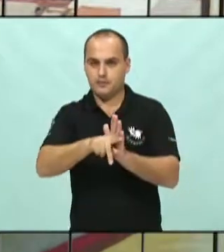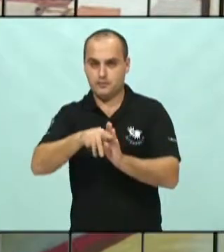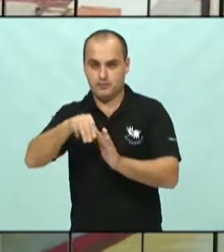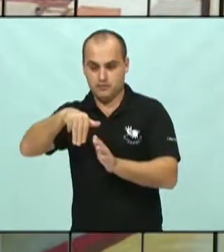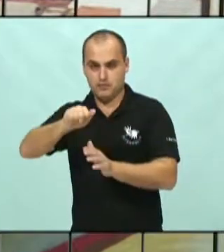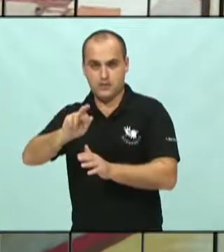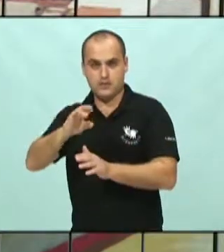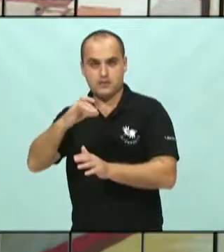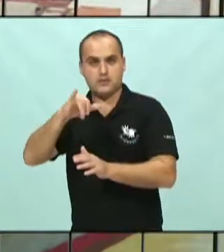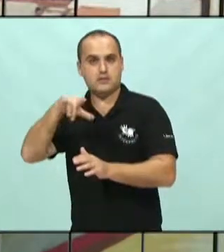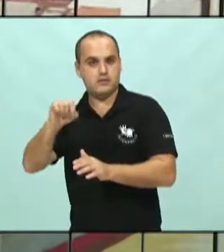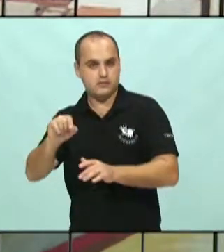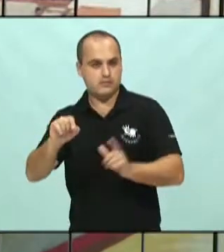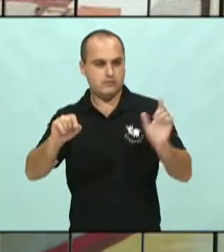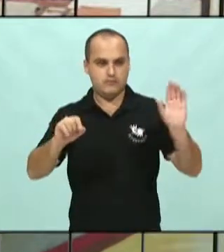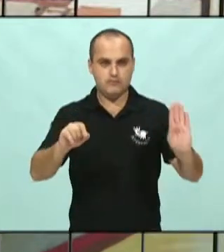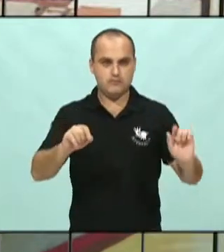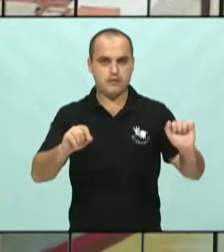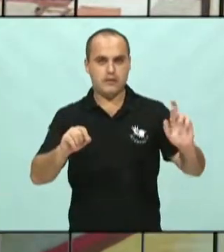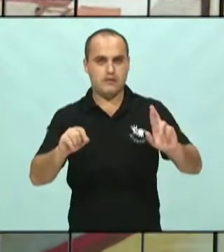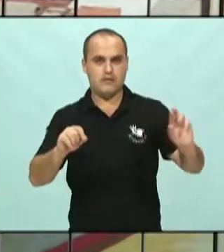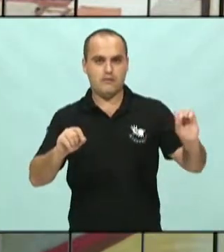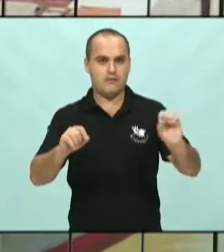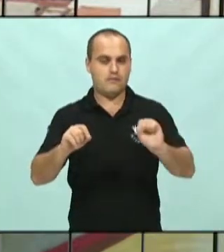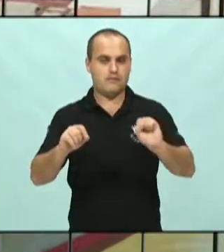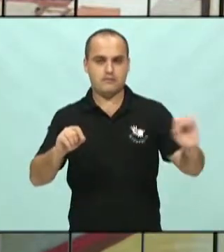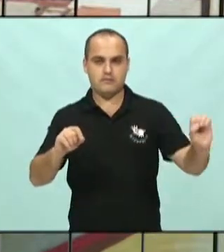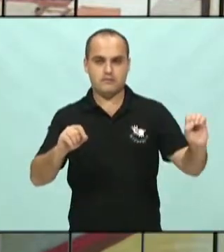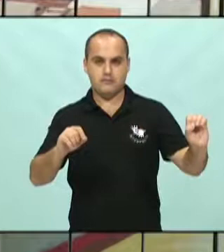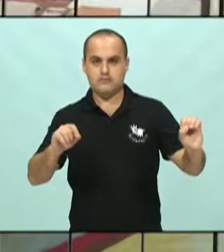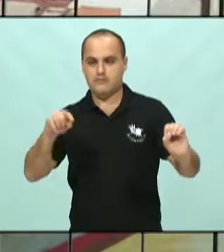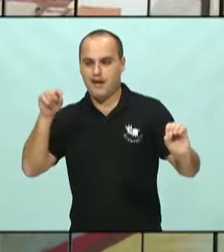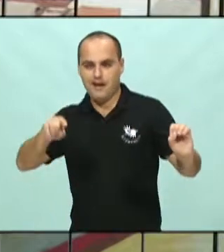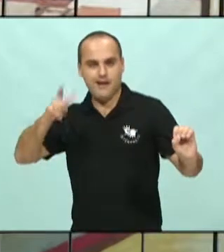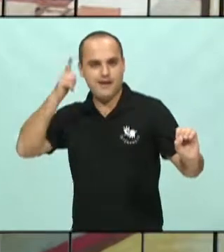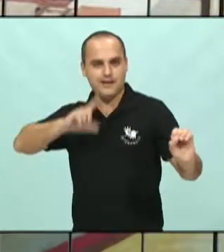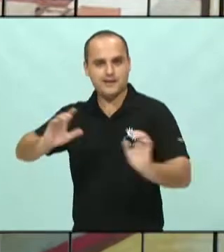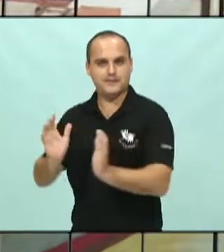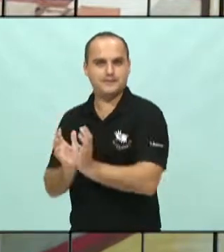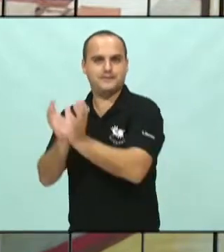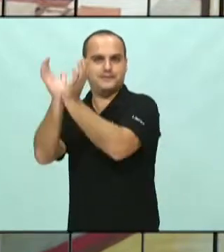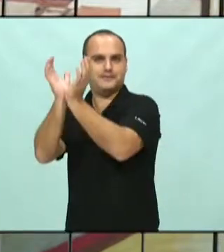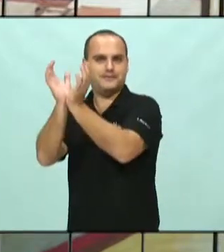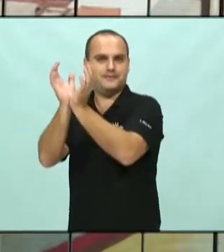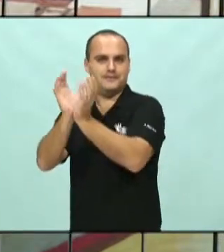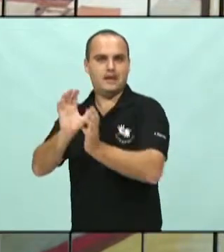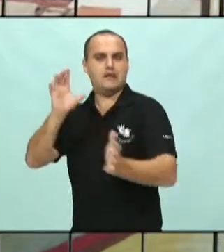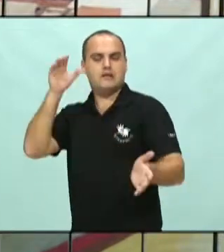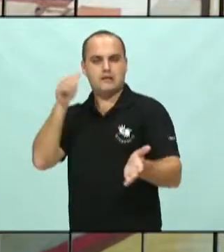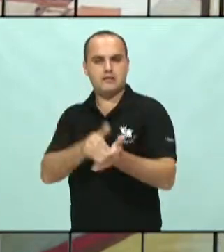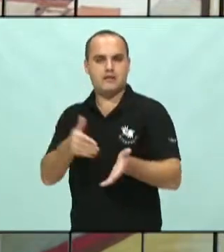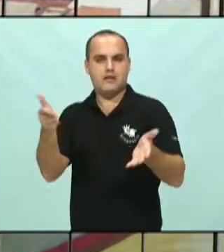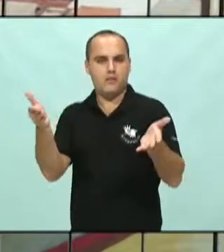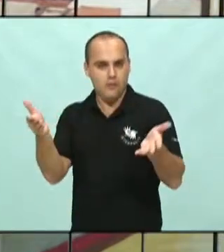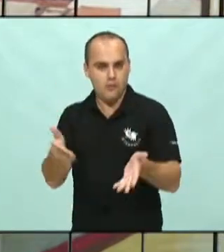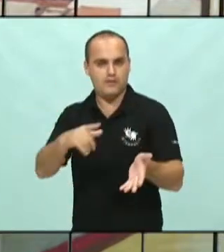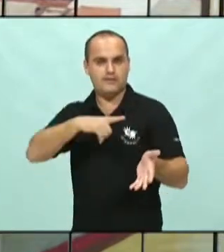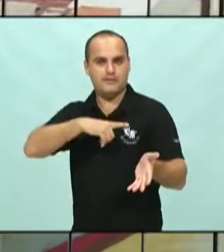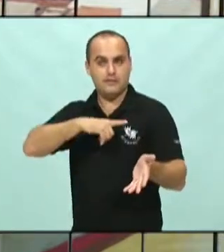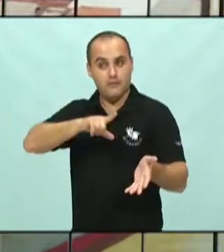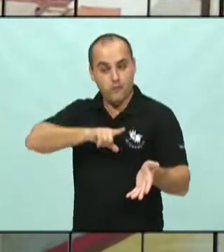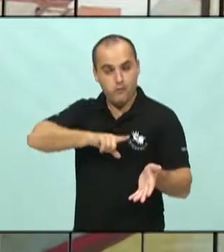no Rio Itajaiaçu, e o Marcílio venceu e ficou com a taça Centenário de Itajaí, que até hoje nós temos